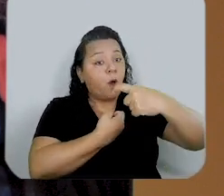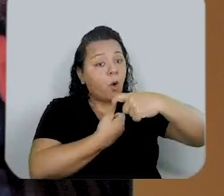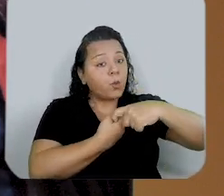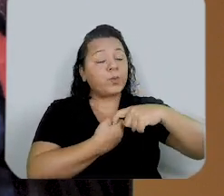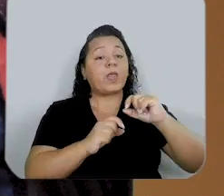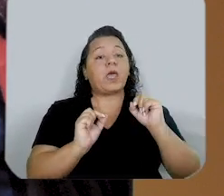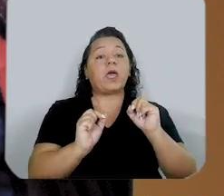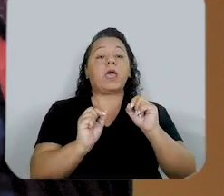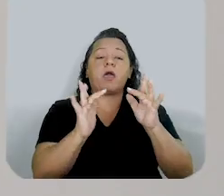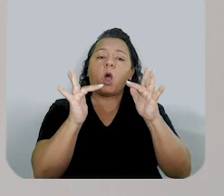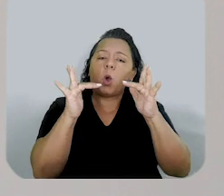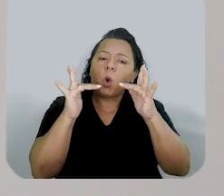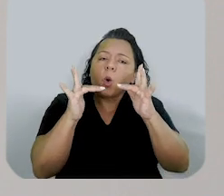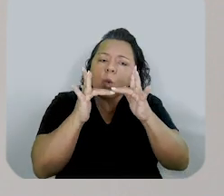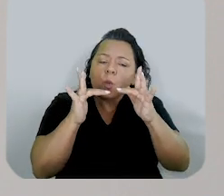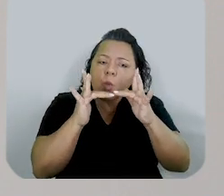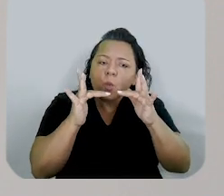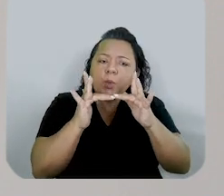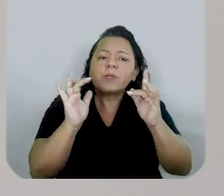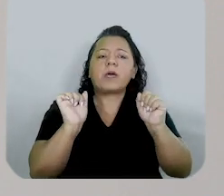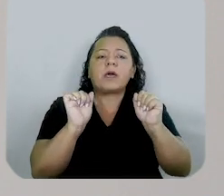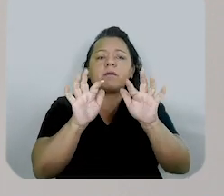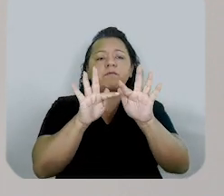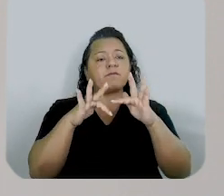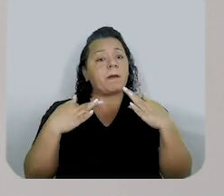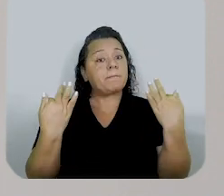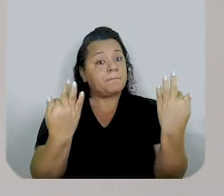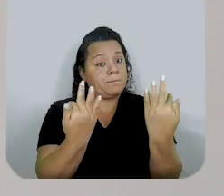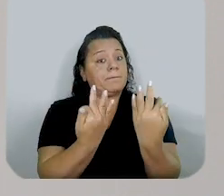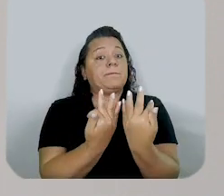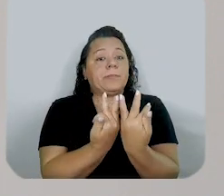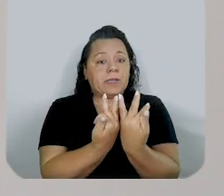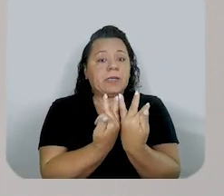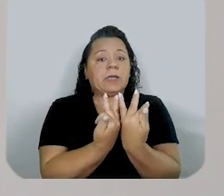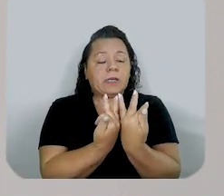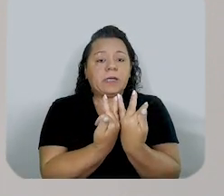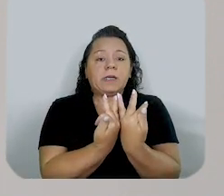esse contato novamente com os meus familiares.